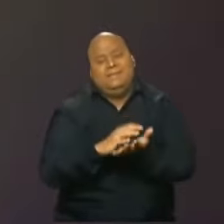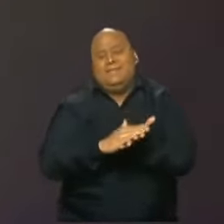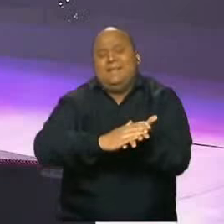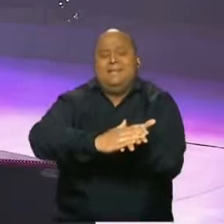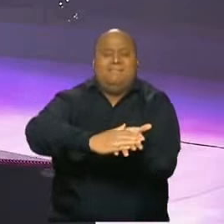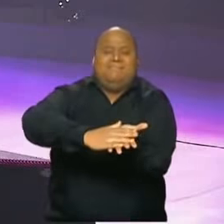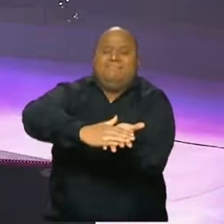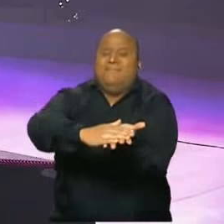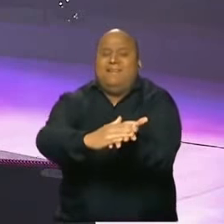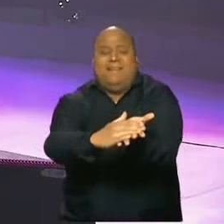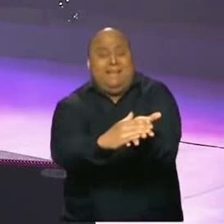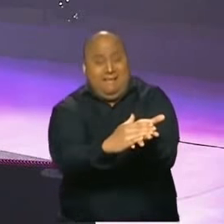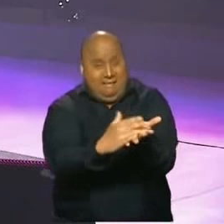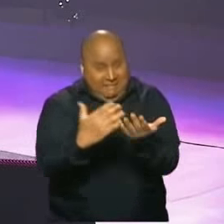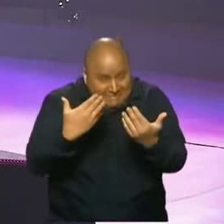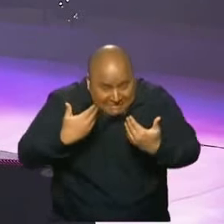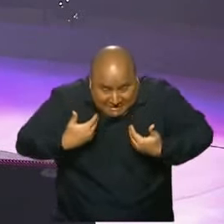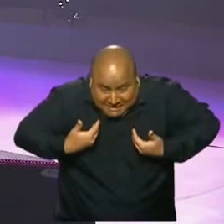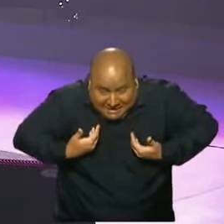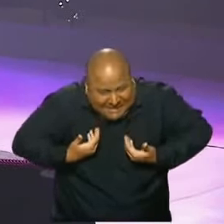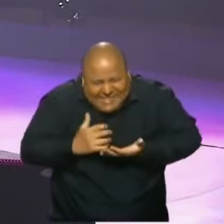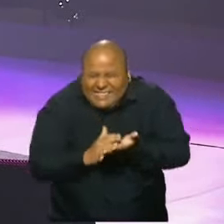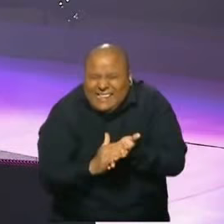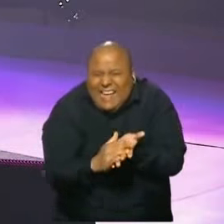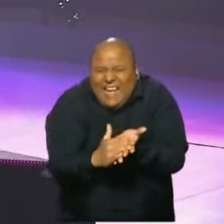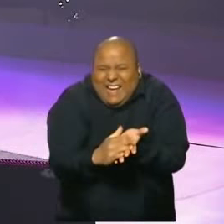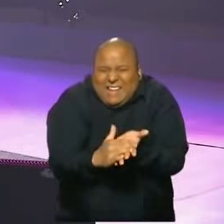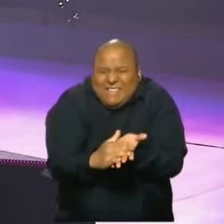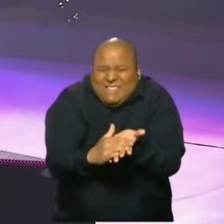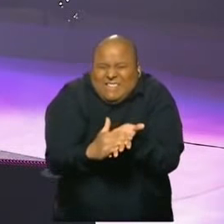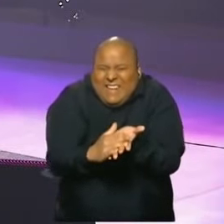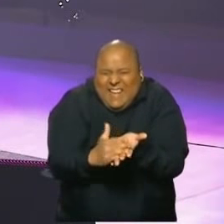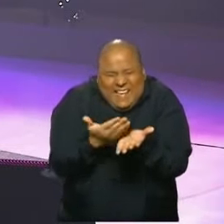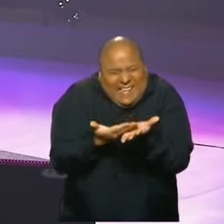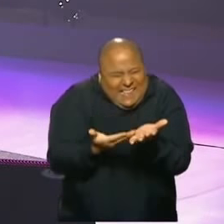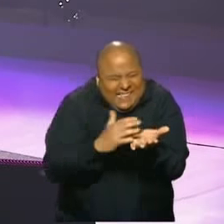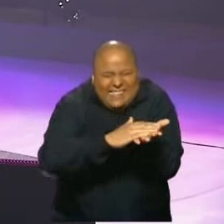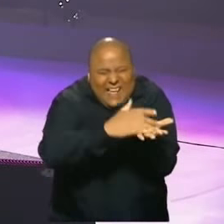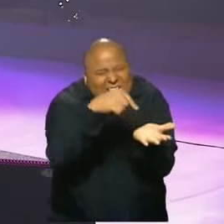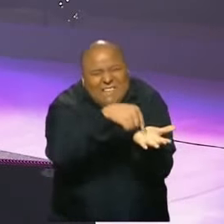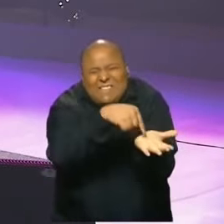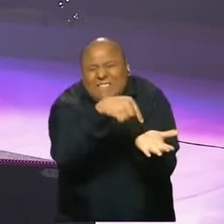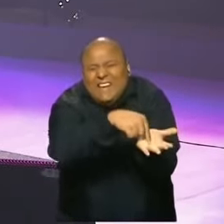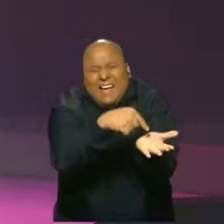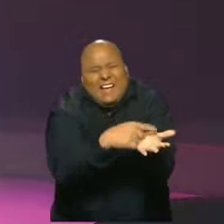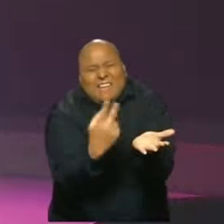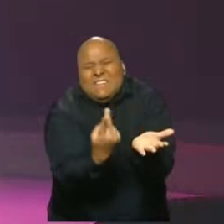valor. Eu sou o rei dos terreiros, eu sou o samba.